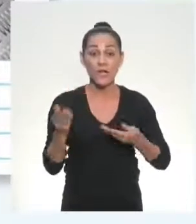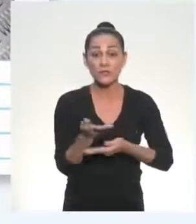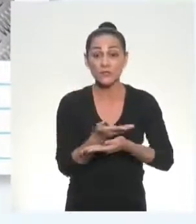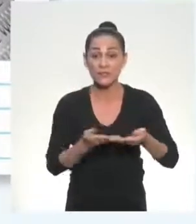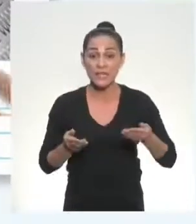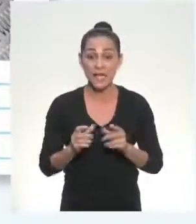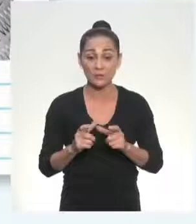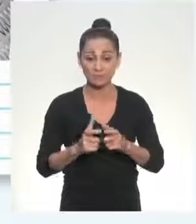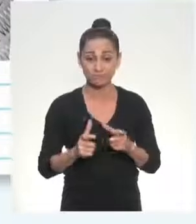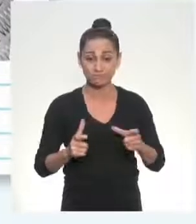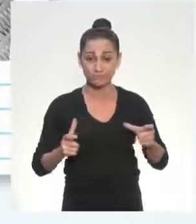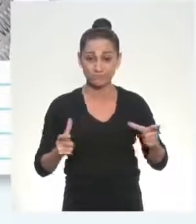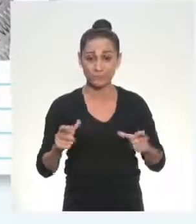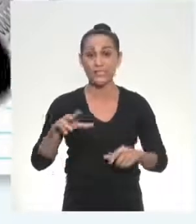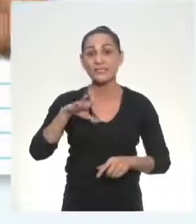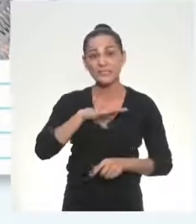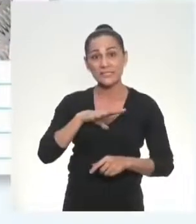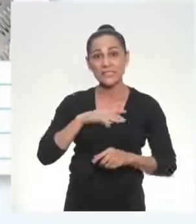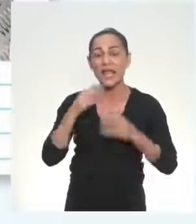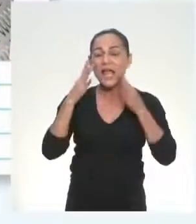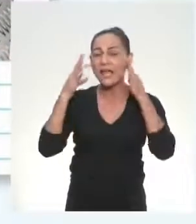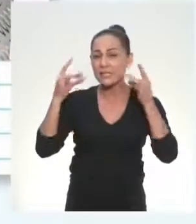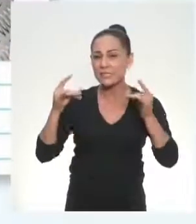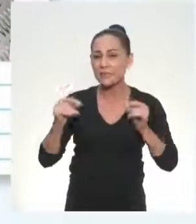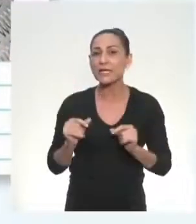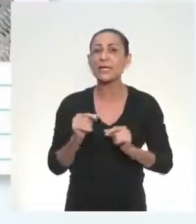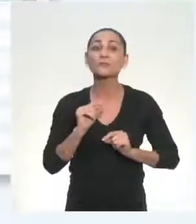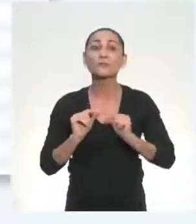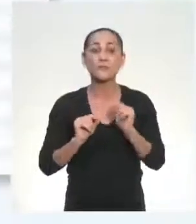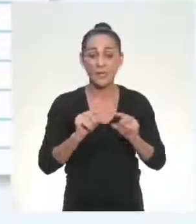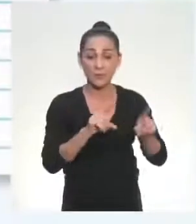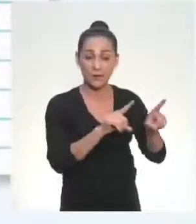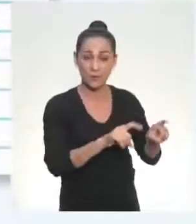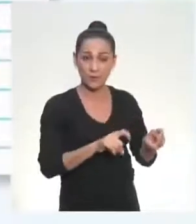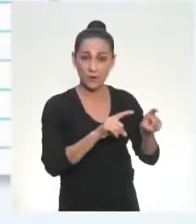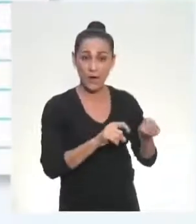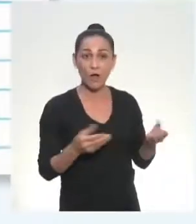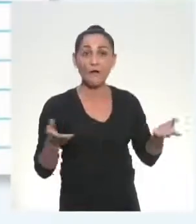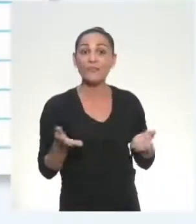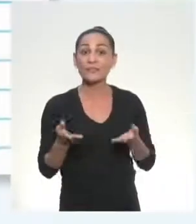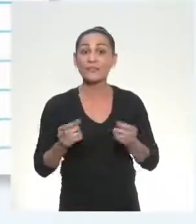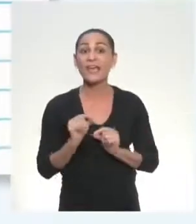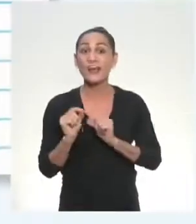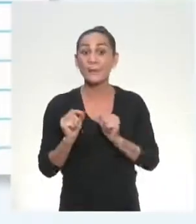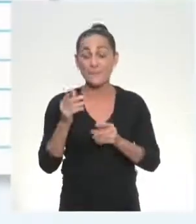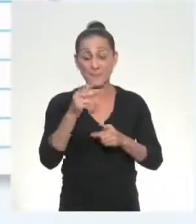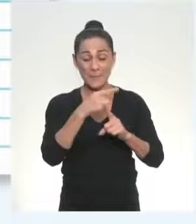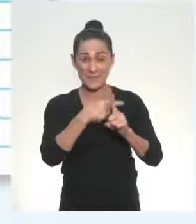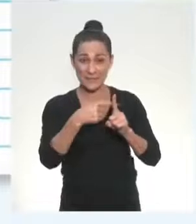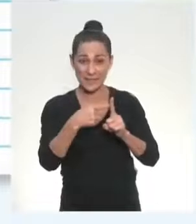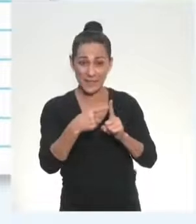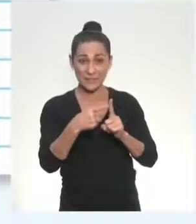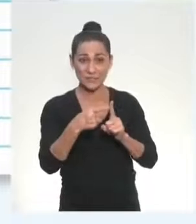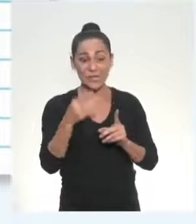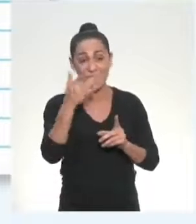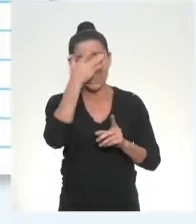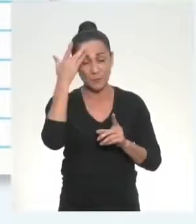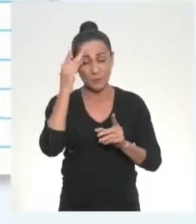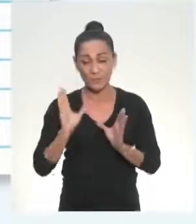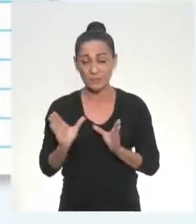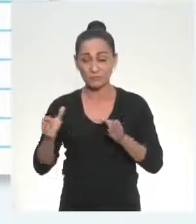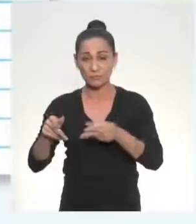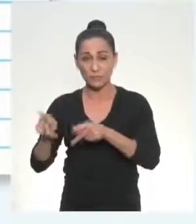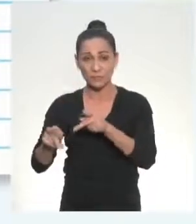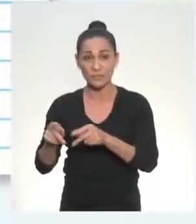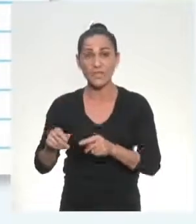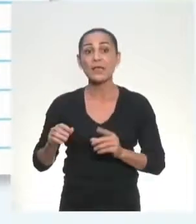de população nas cidades e explicado pelo êxodo rural. Fato é que hoje mais da metade da população mundial reside em